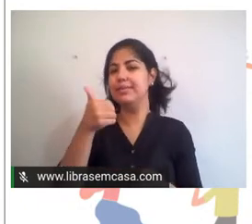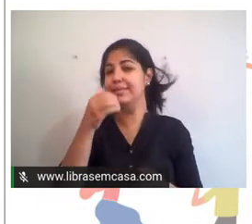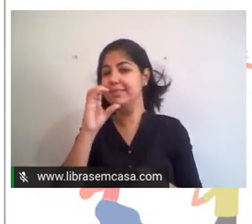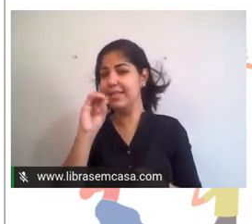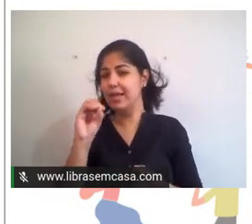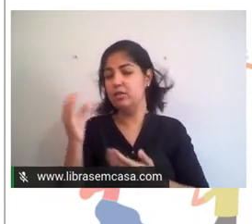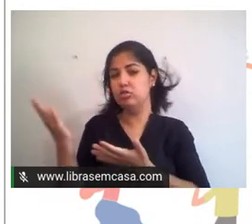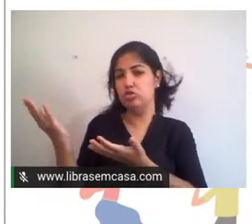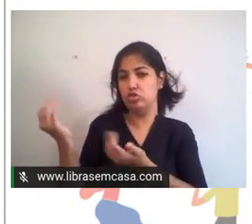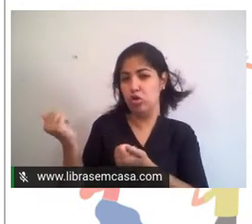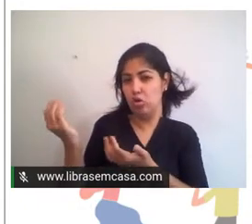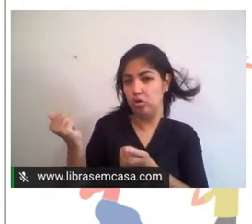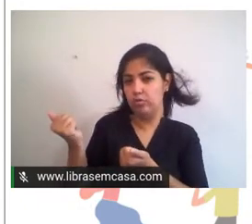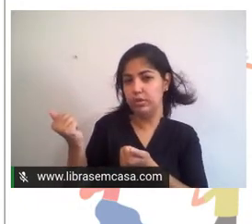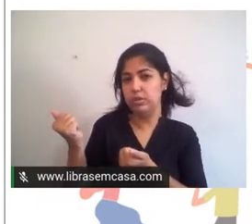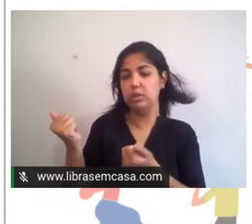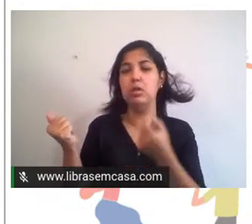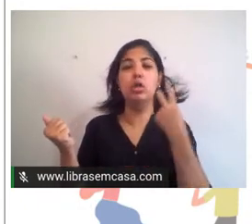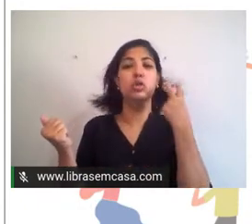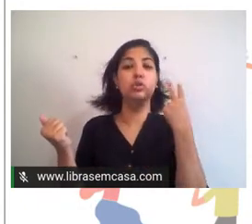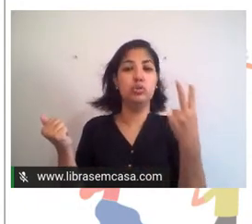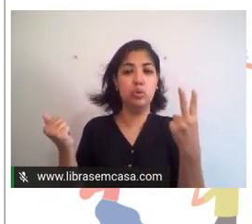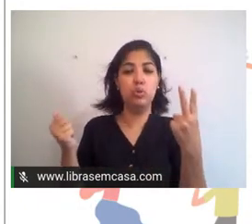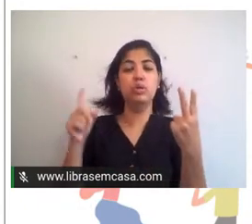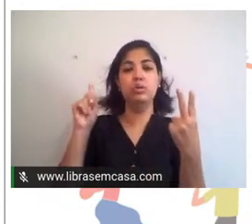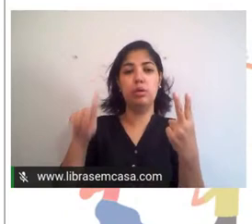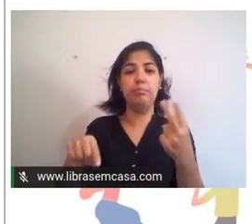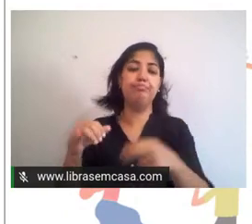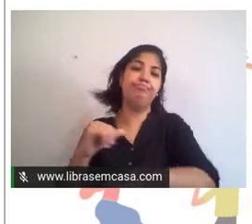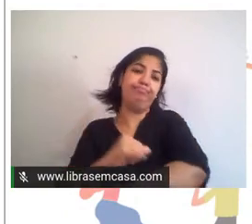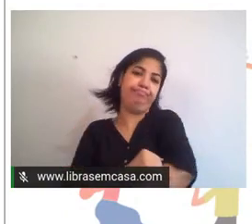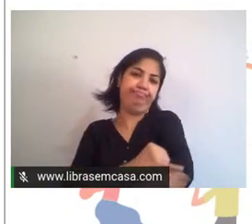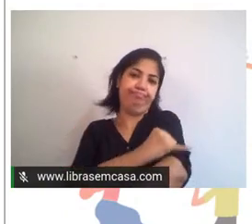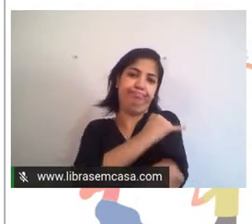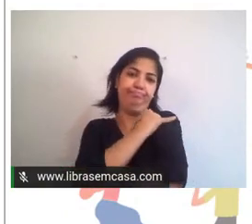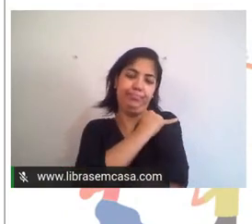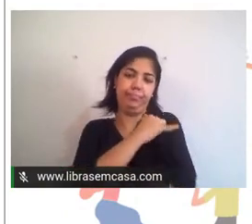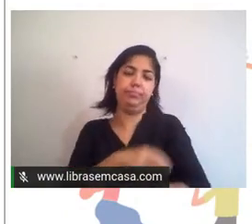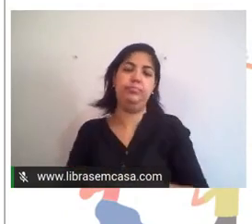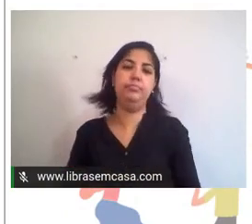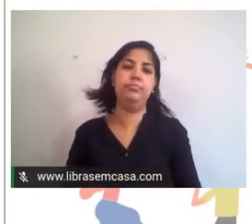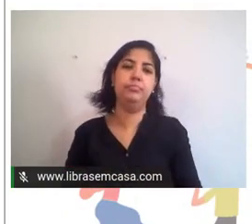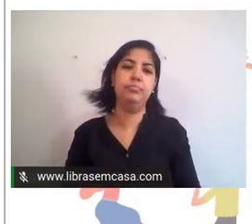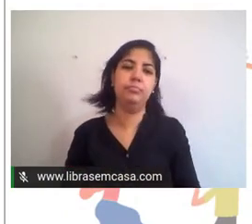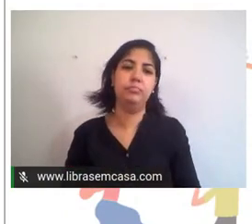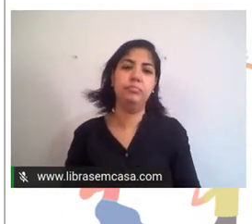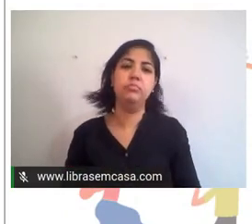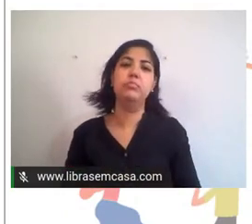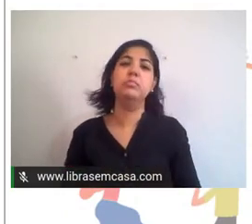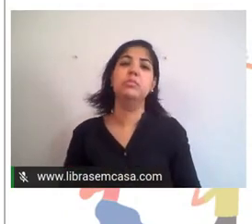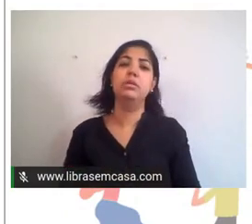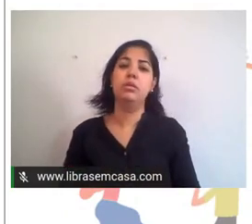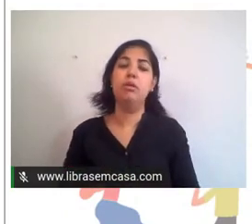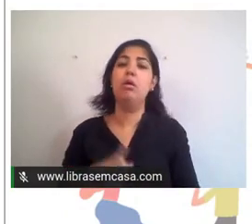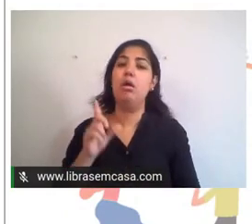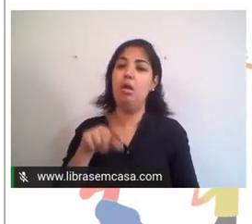nós temos 2 adolescentes em situação de sobrepeso, isso são praticamente 2 milhões de pessoas, né? 2